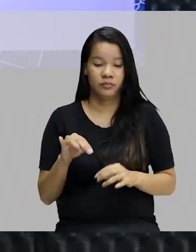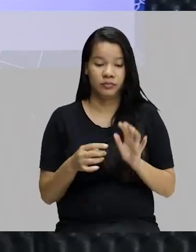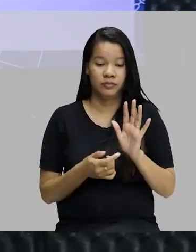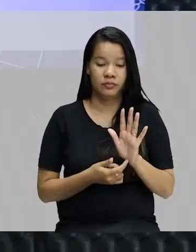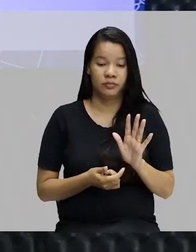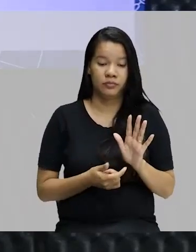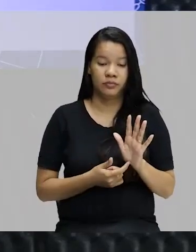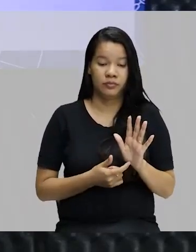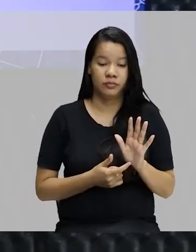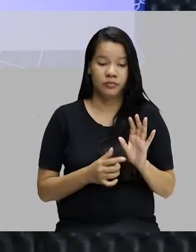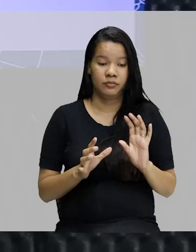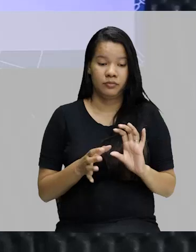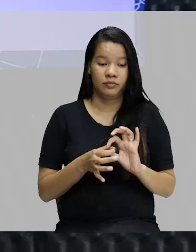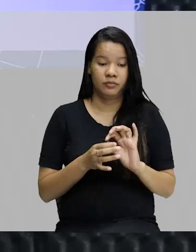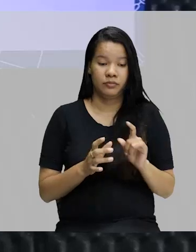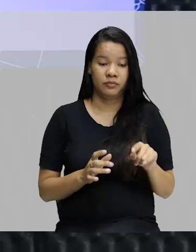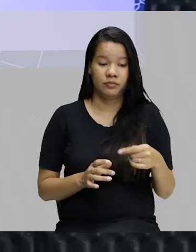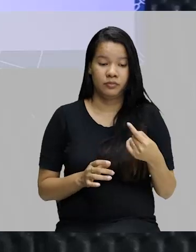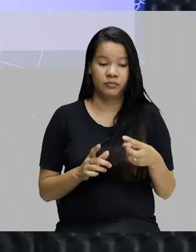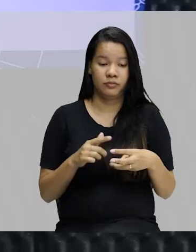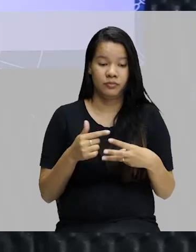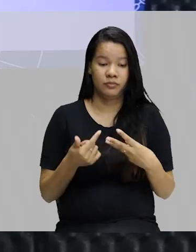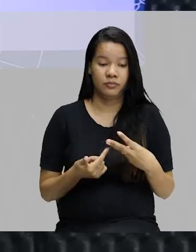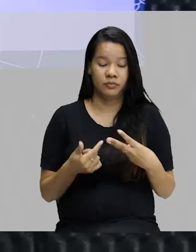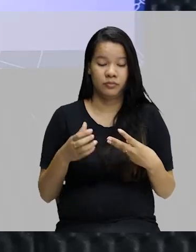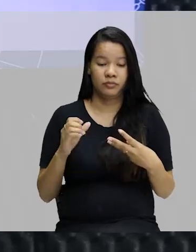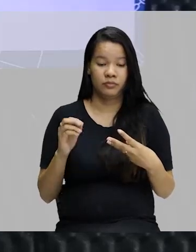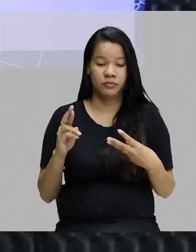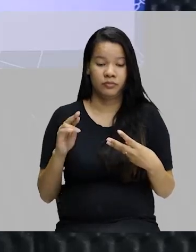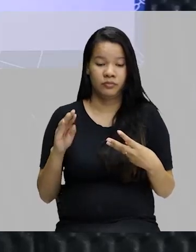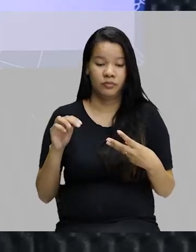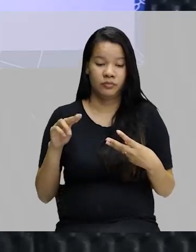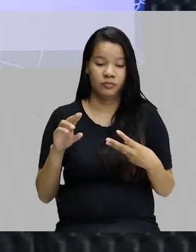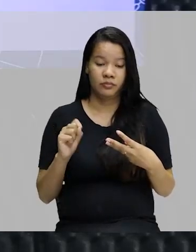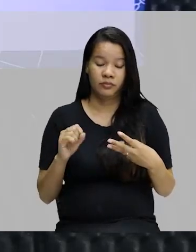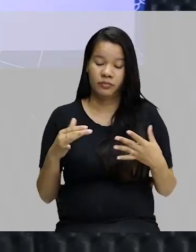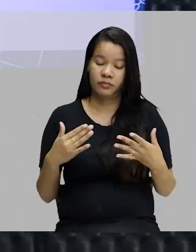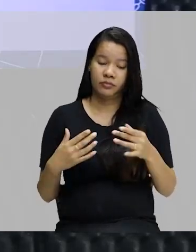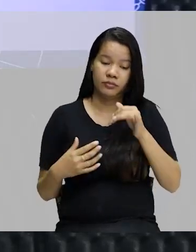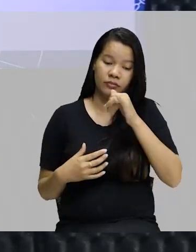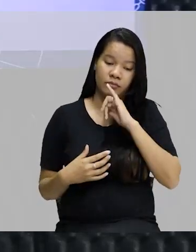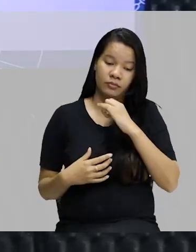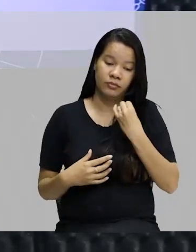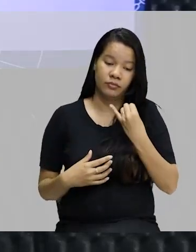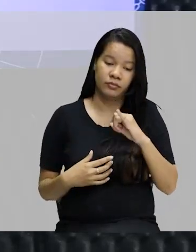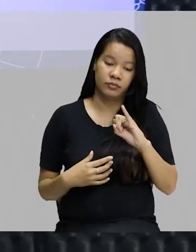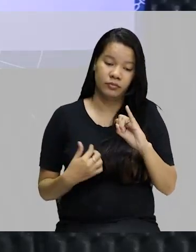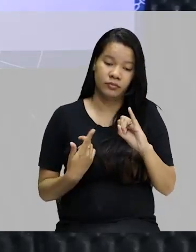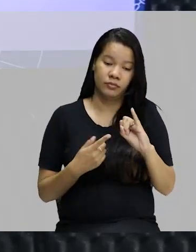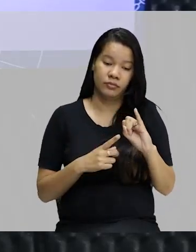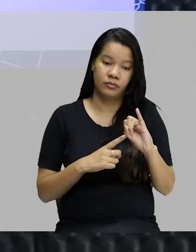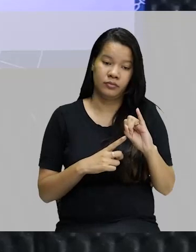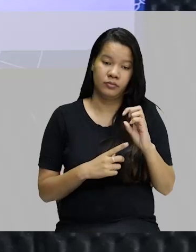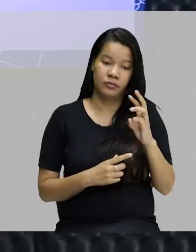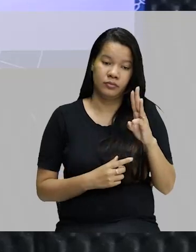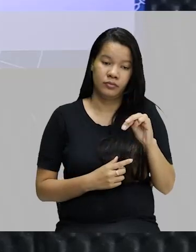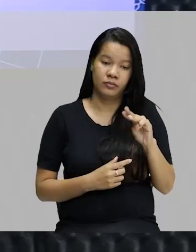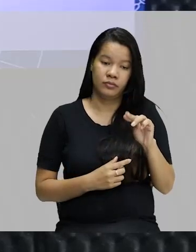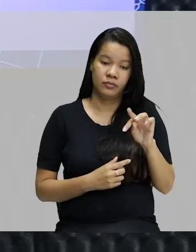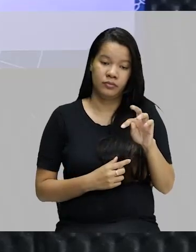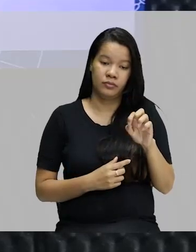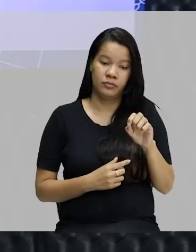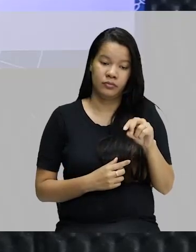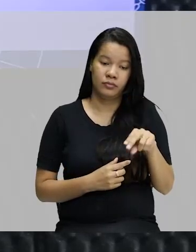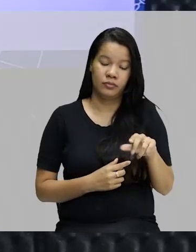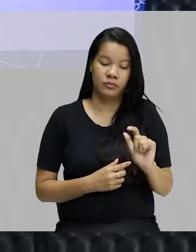está ligado a outros 3 carbonos. Então, se nós temos o metanol, o resultado será